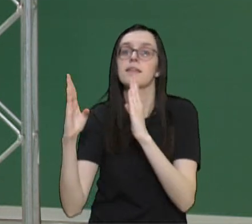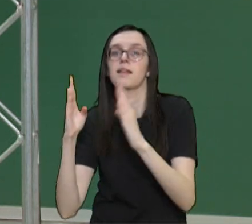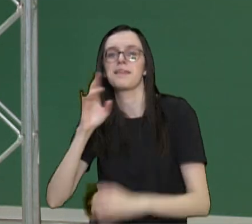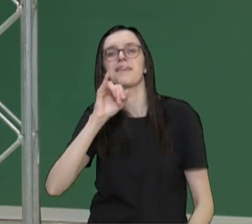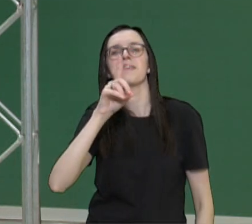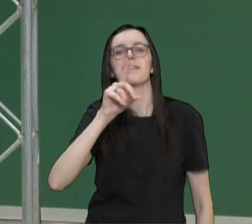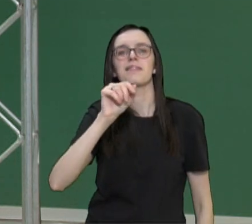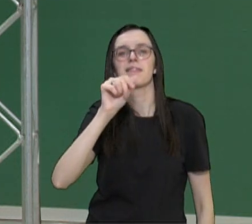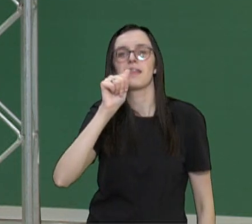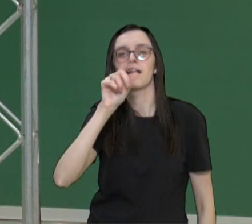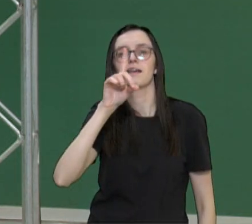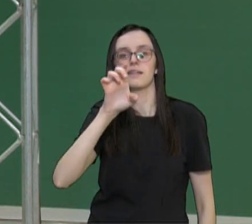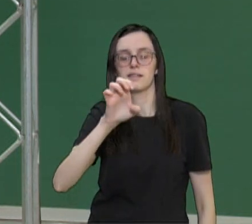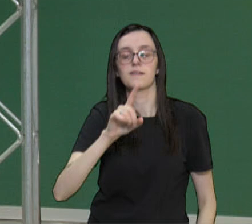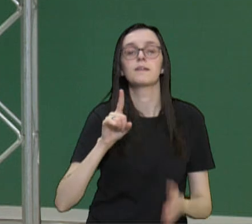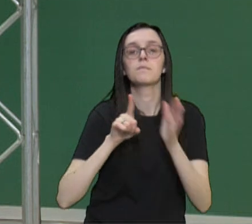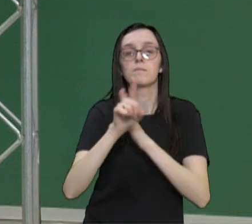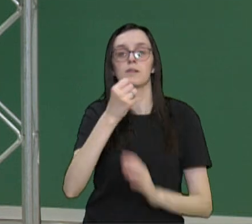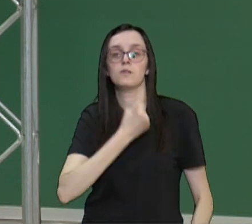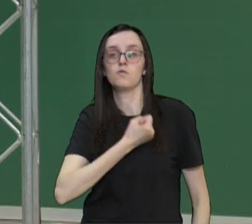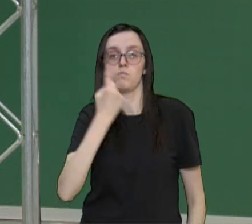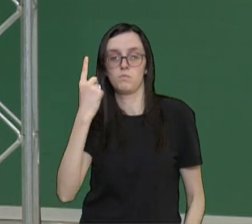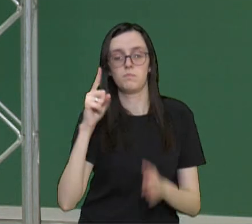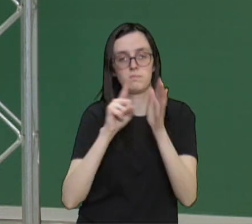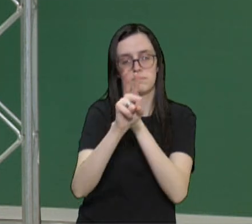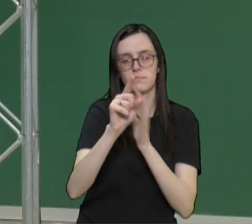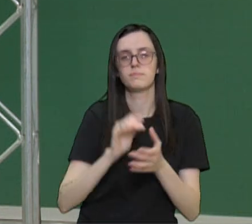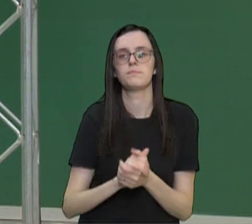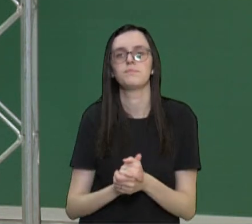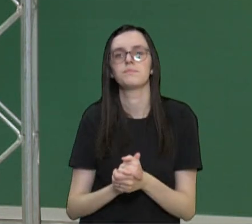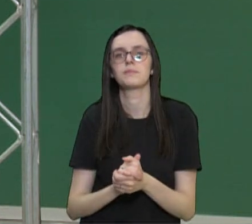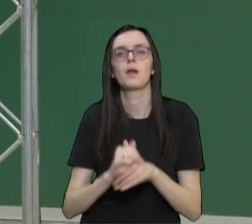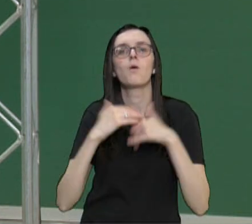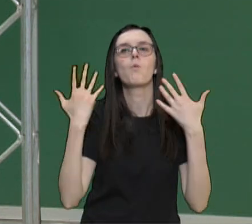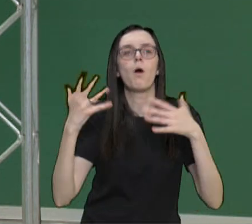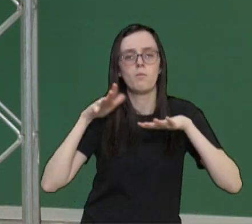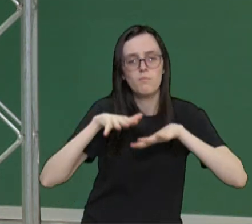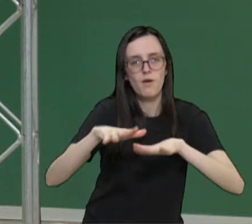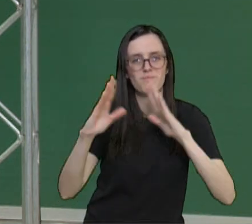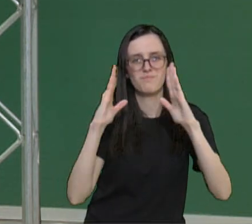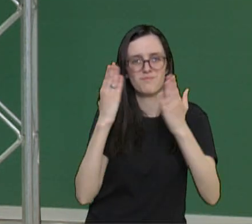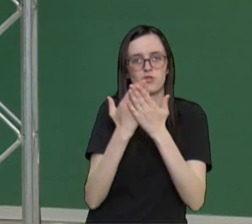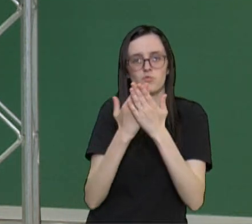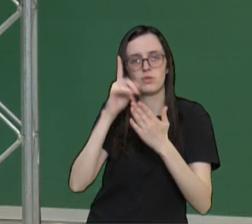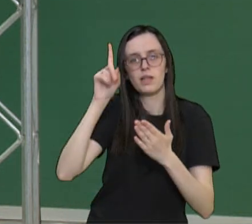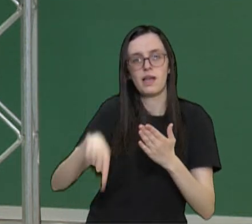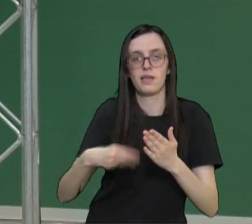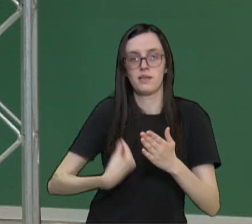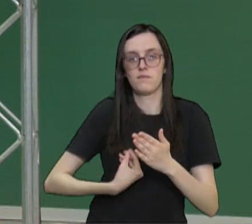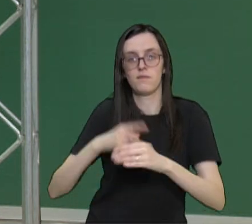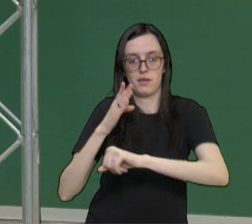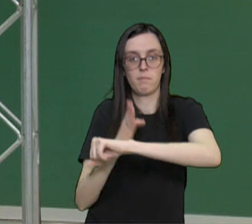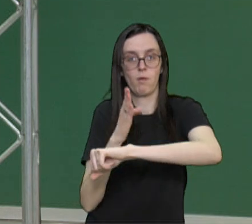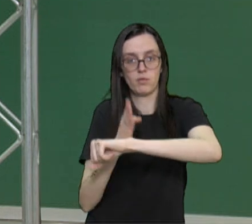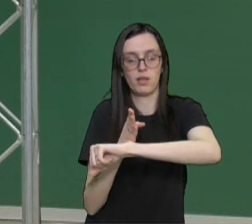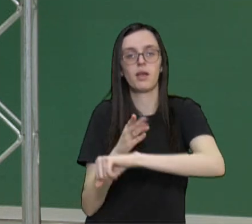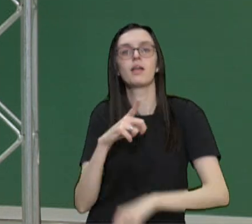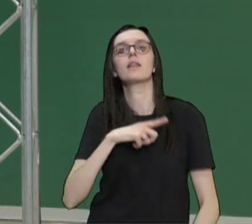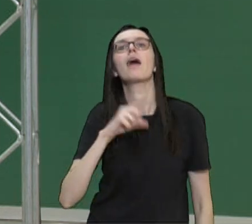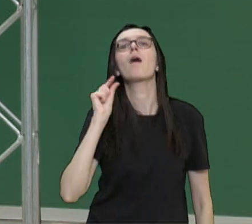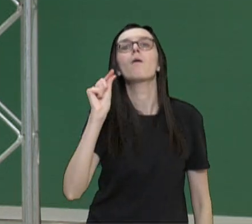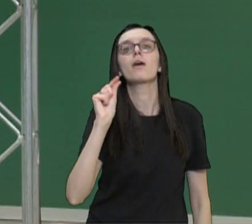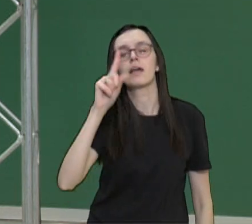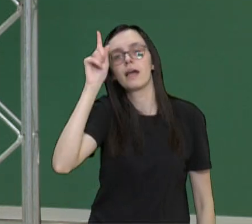Tá? Pergunta 1 do teste. Quais dos movimentos estudados na idade moderna tinha